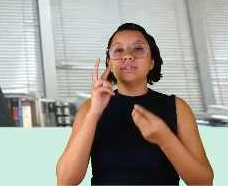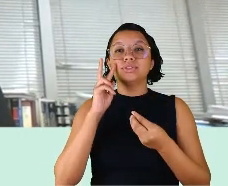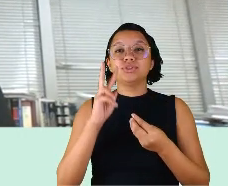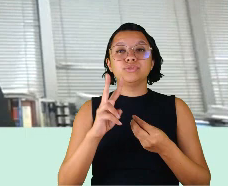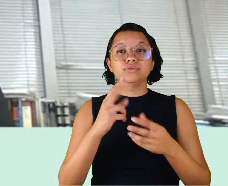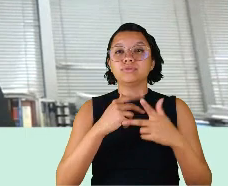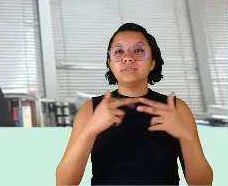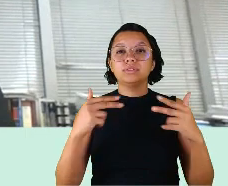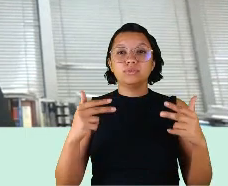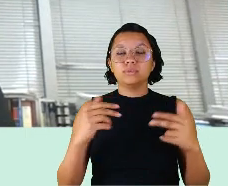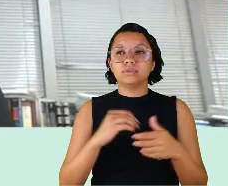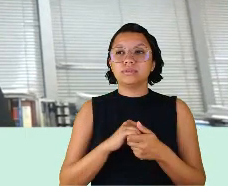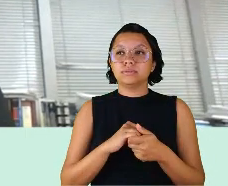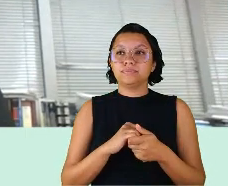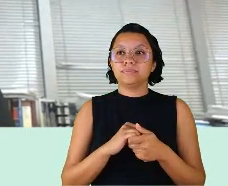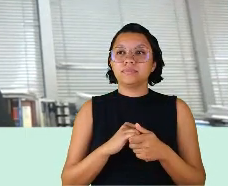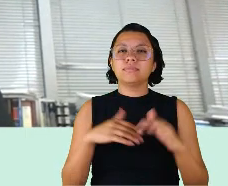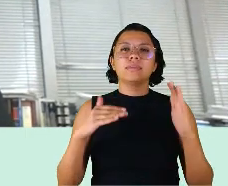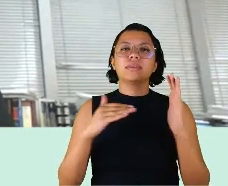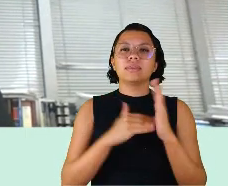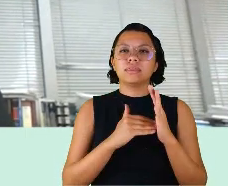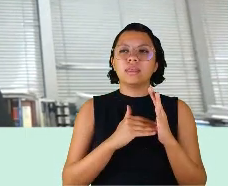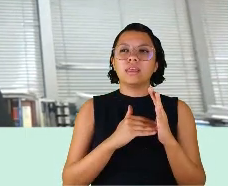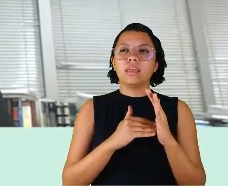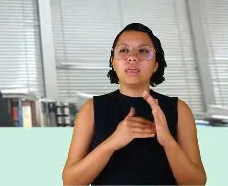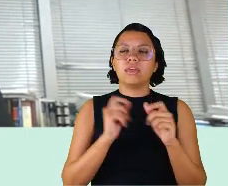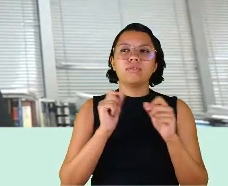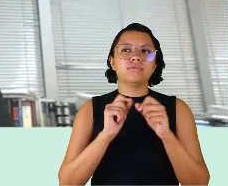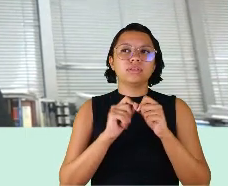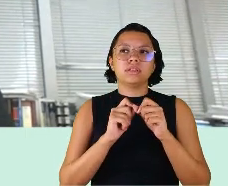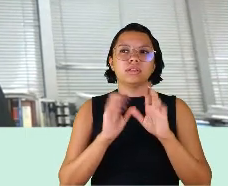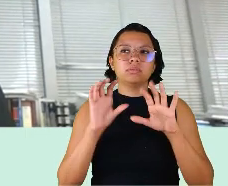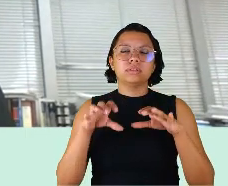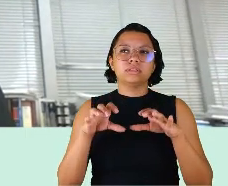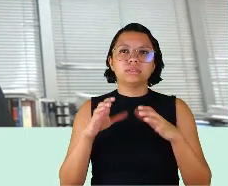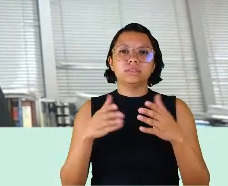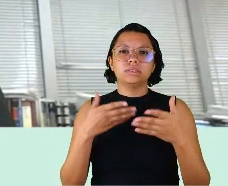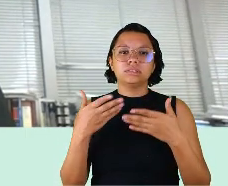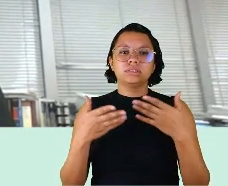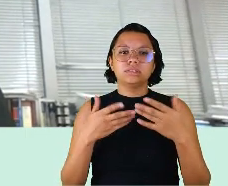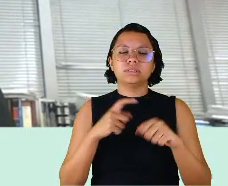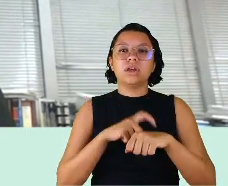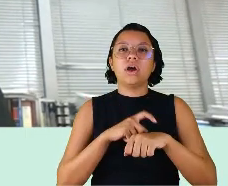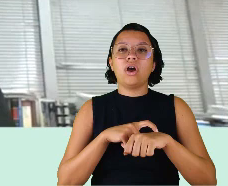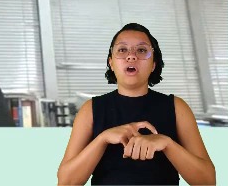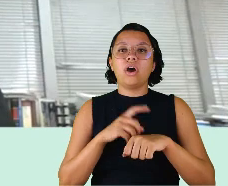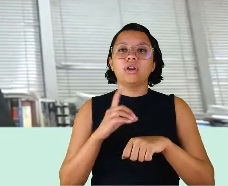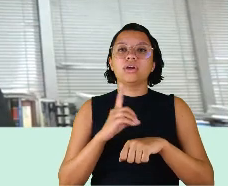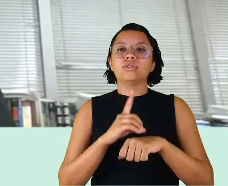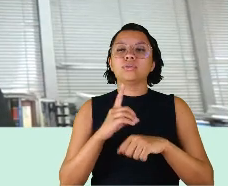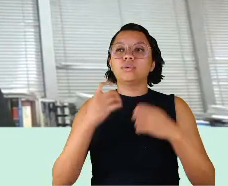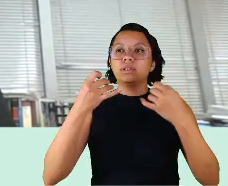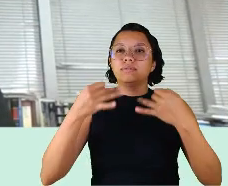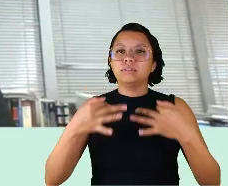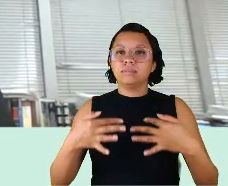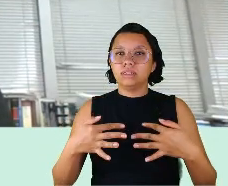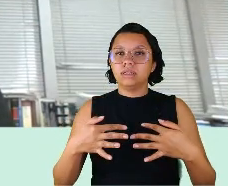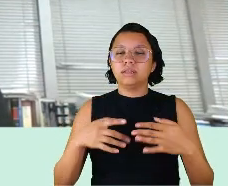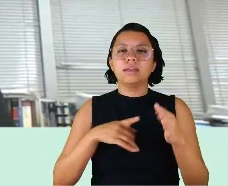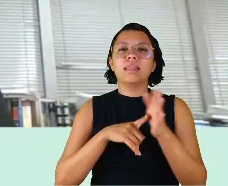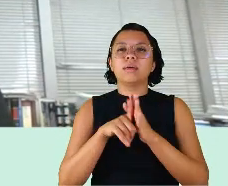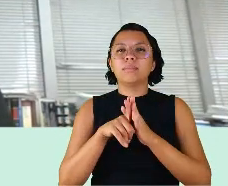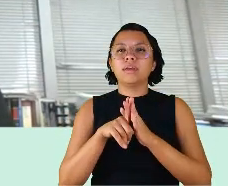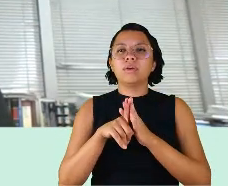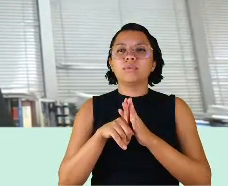as coisas. E até fazendo assim, na hora que a doutora Marisa estava explicando, né, aquela pergunta